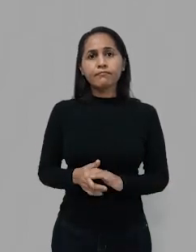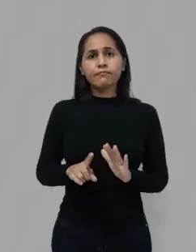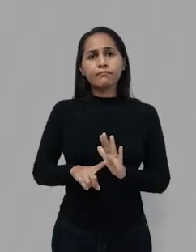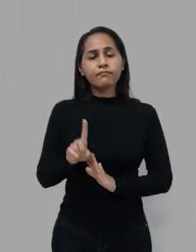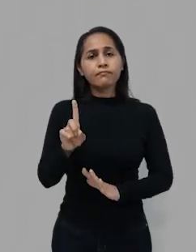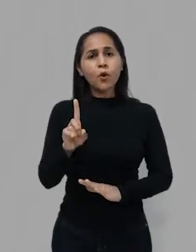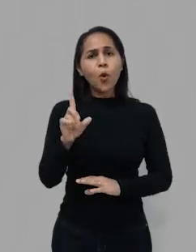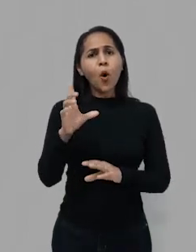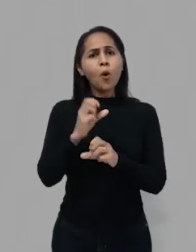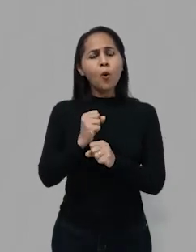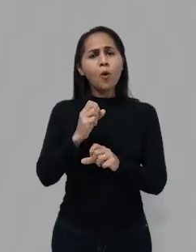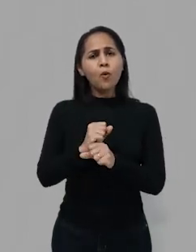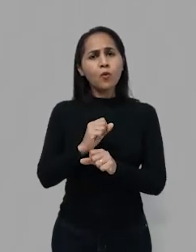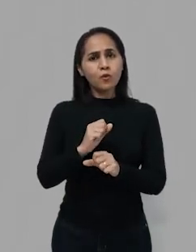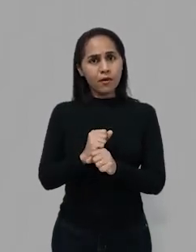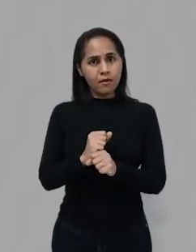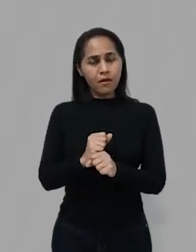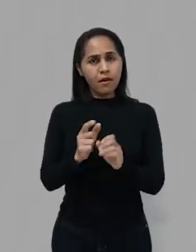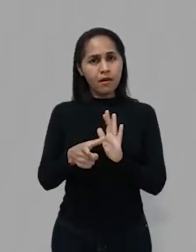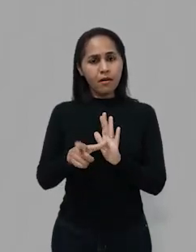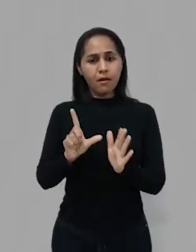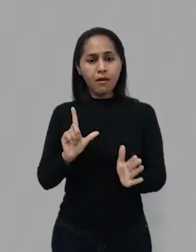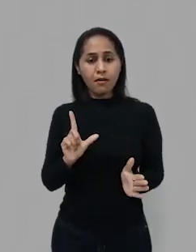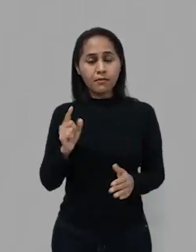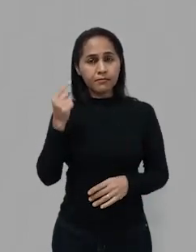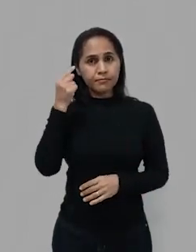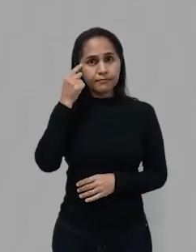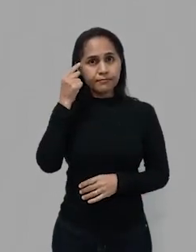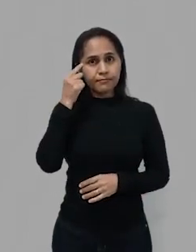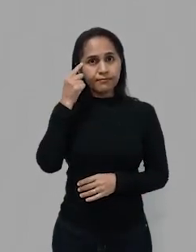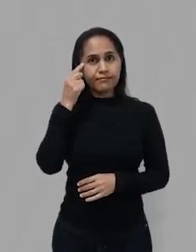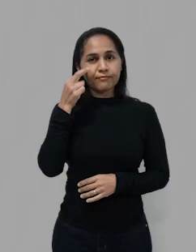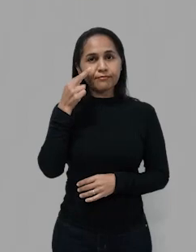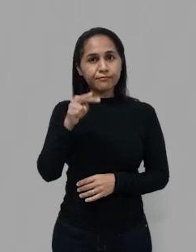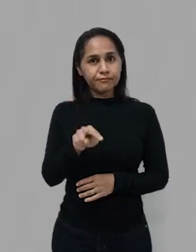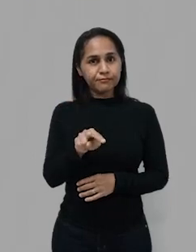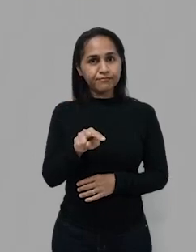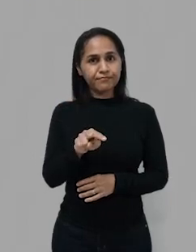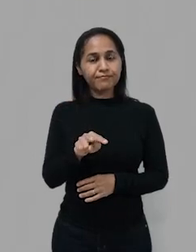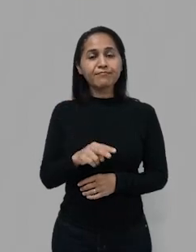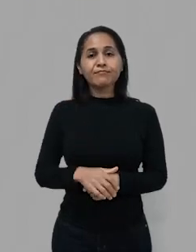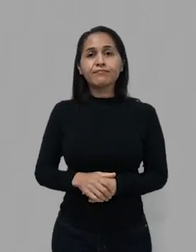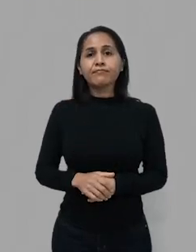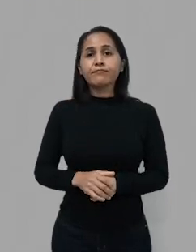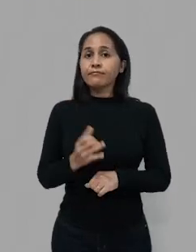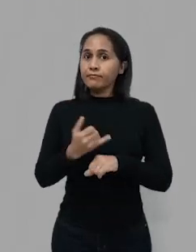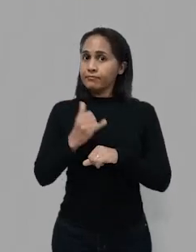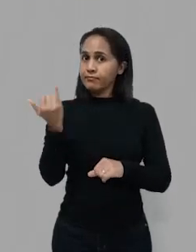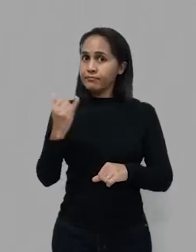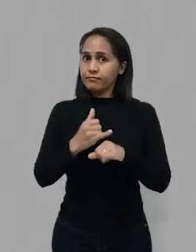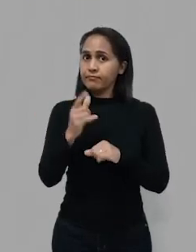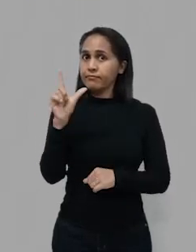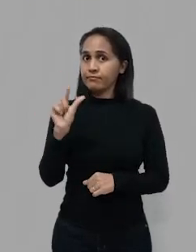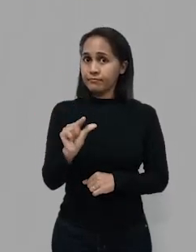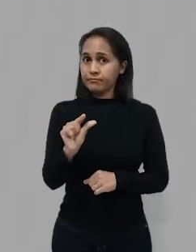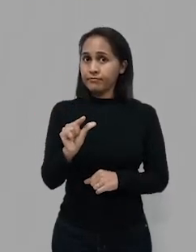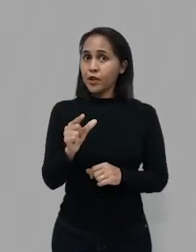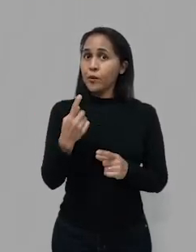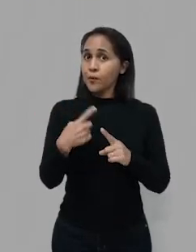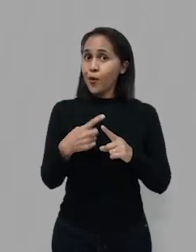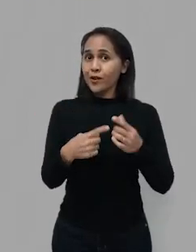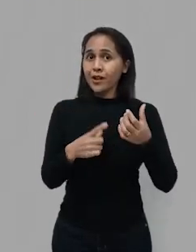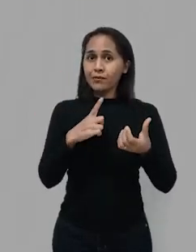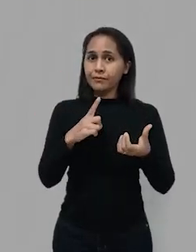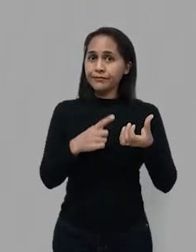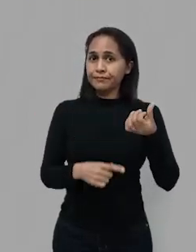bem claro para a gente que essa substância ela é pouco ionizada, porque de 600 moléculas, apenas